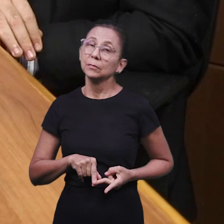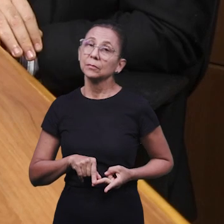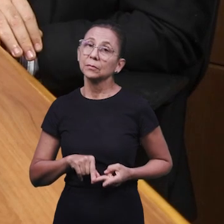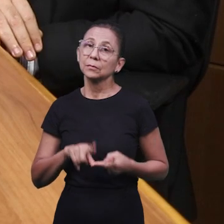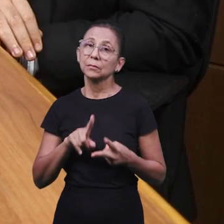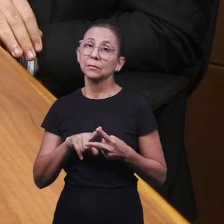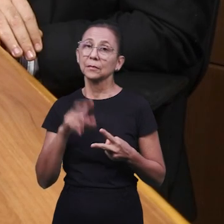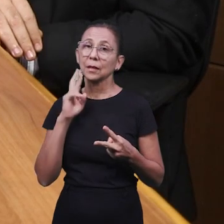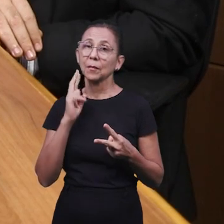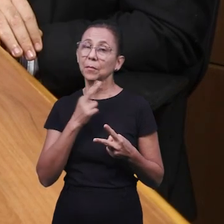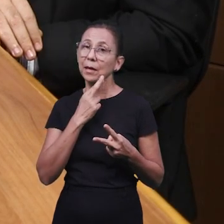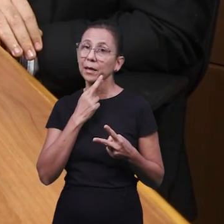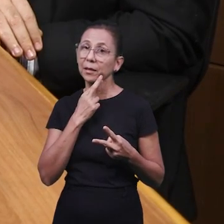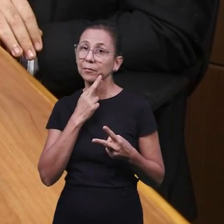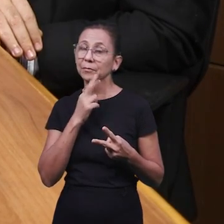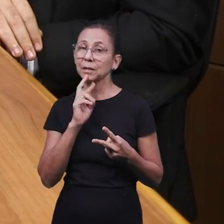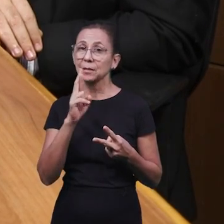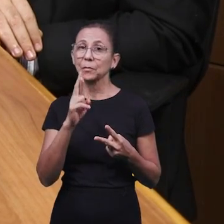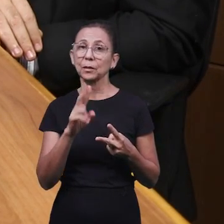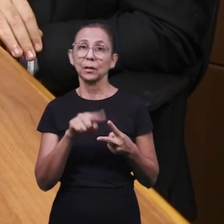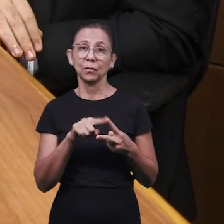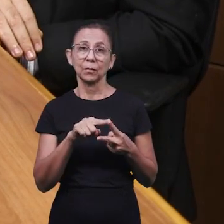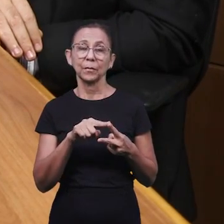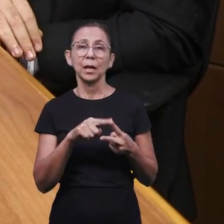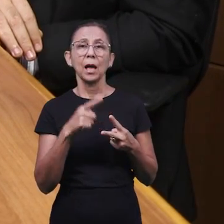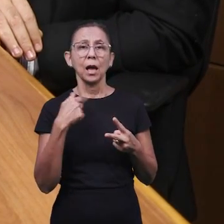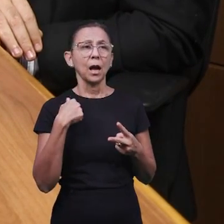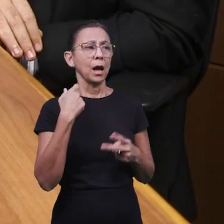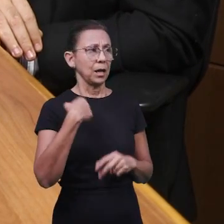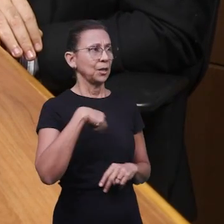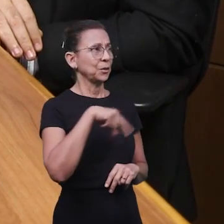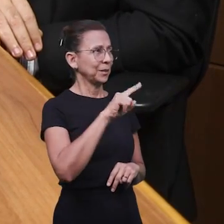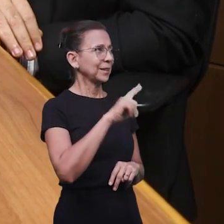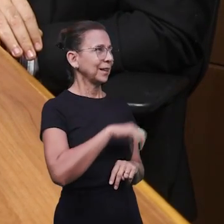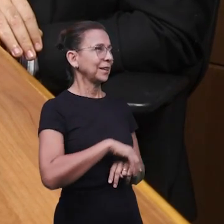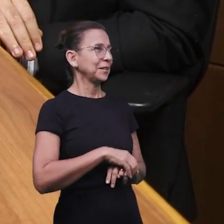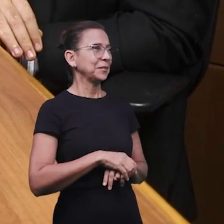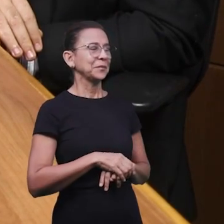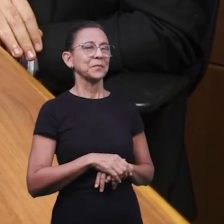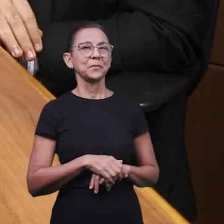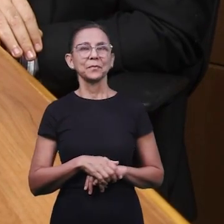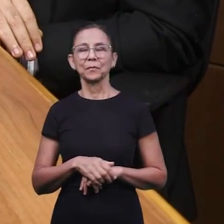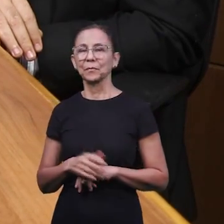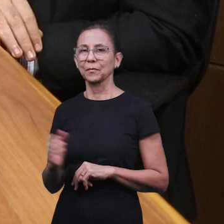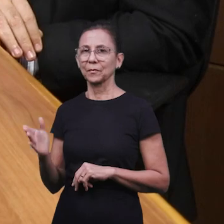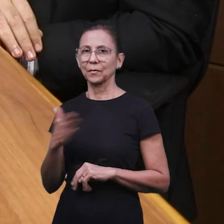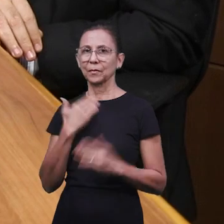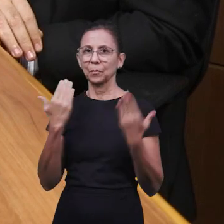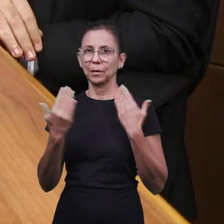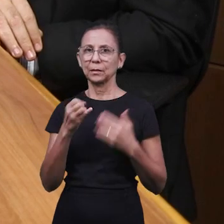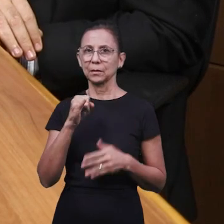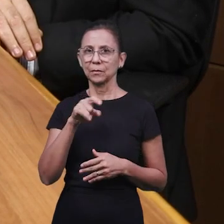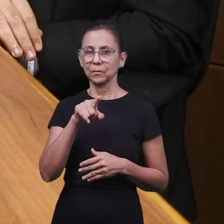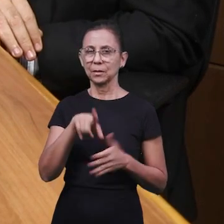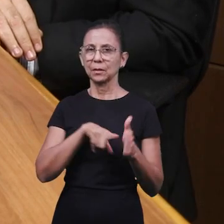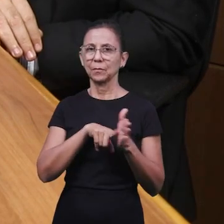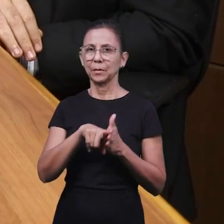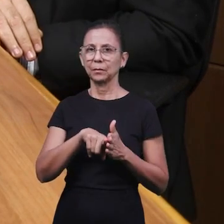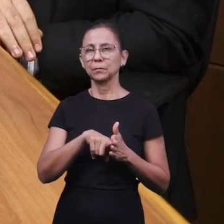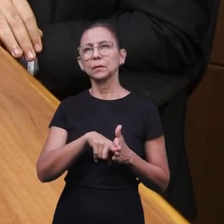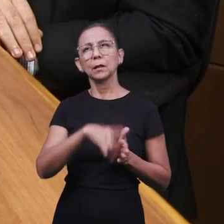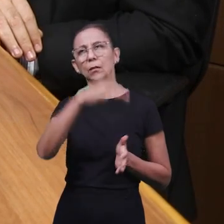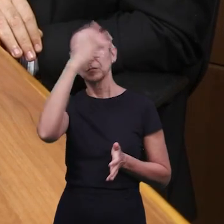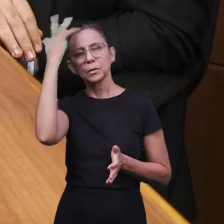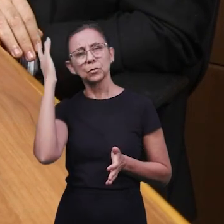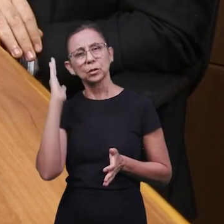resposta estava pronta. Eu irei. Se você perguntar para qualquer um que teve uma experiência com a fé viva, se ele quer